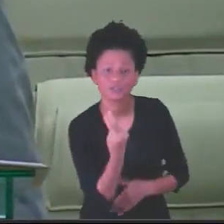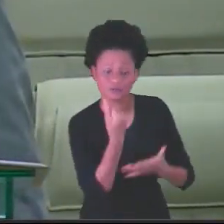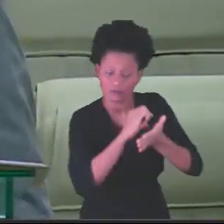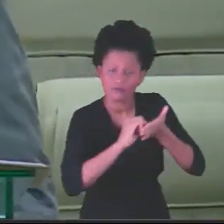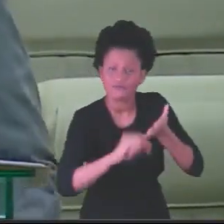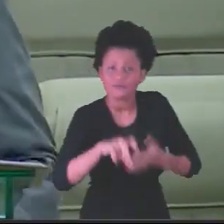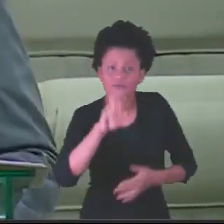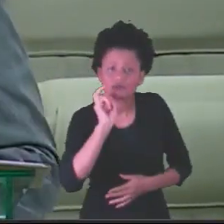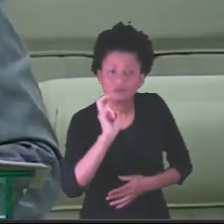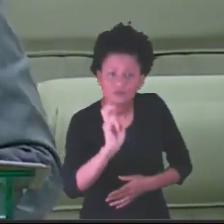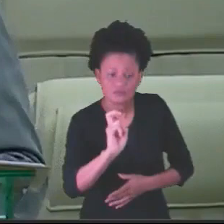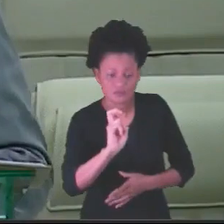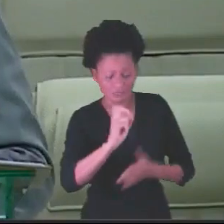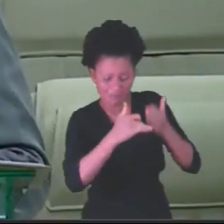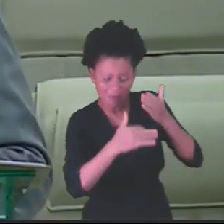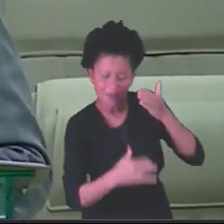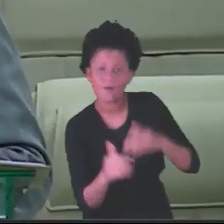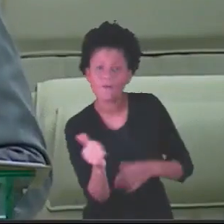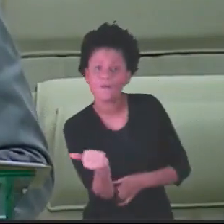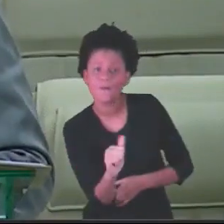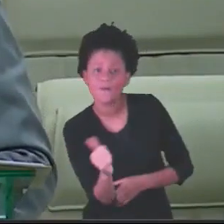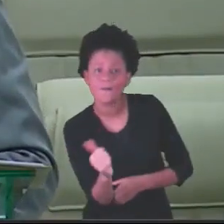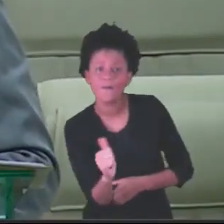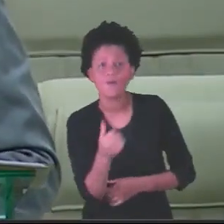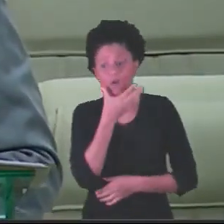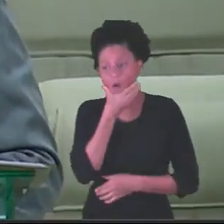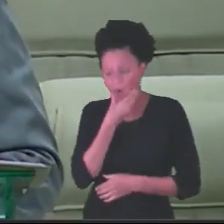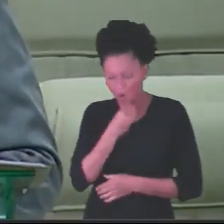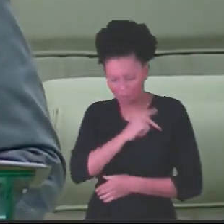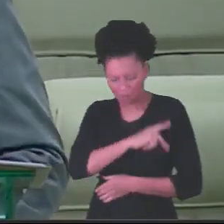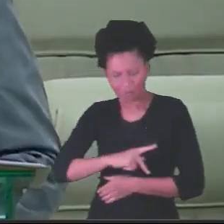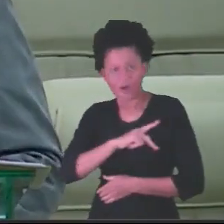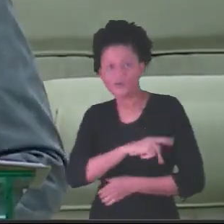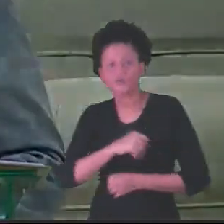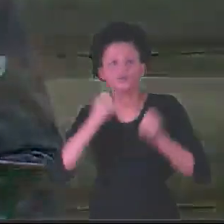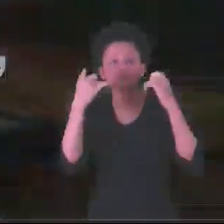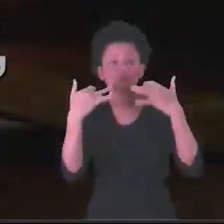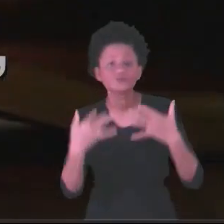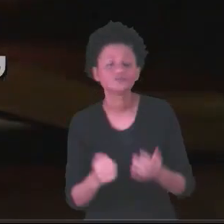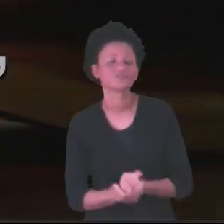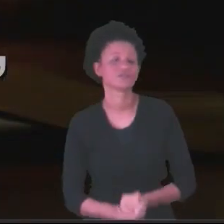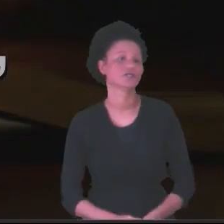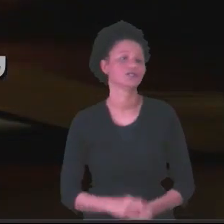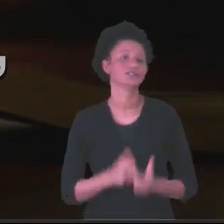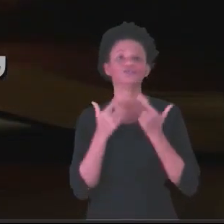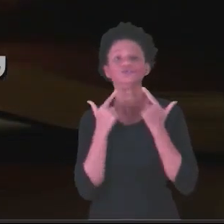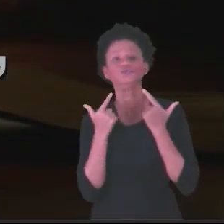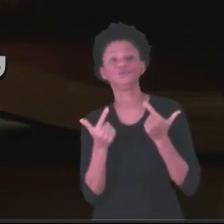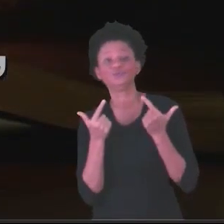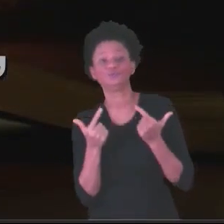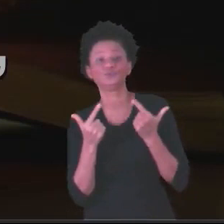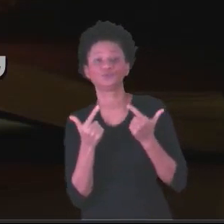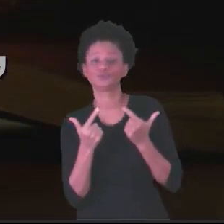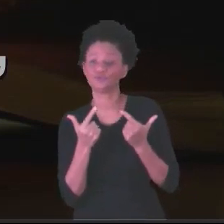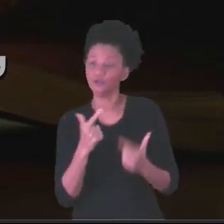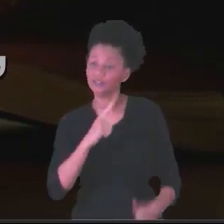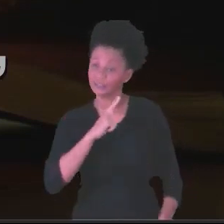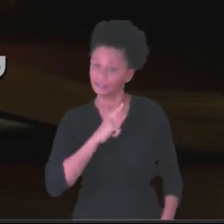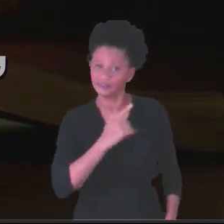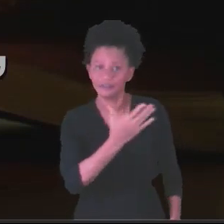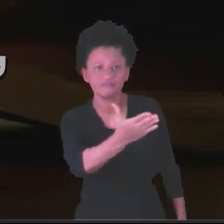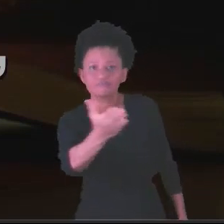versículo 5 ao 11 paulo diz assim de sorte que haja em